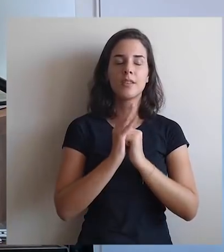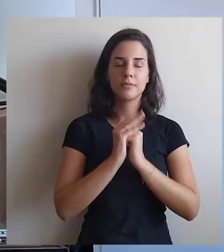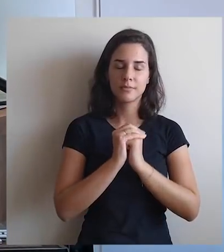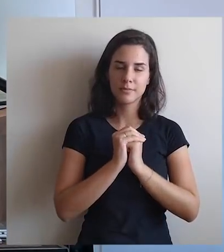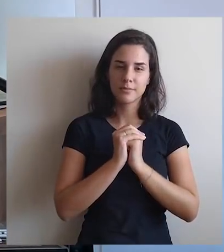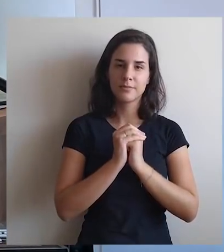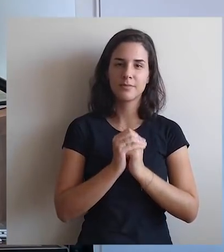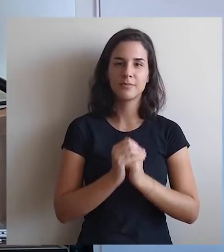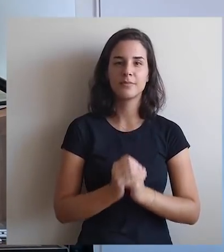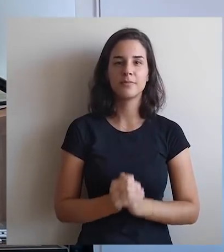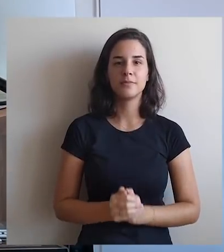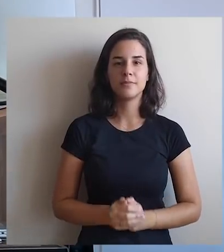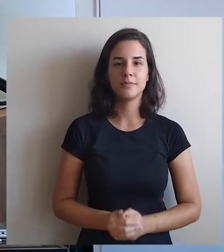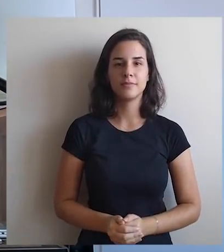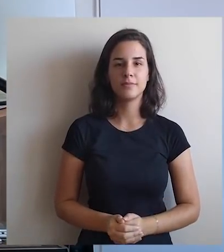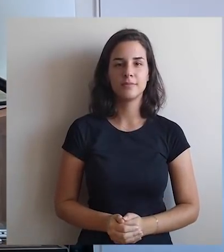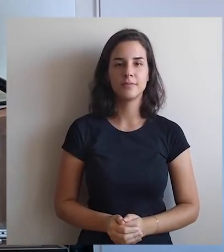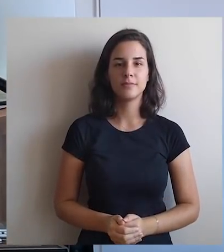Amém.